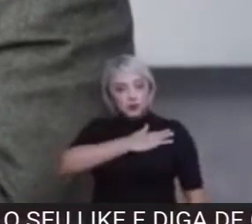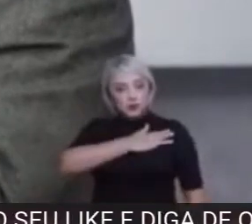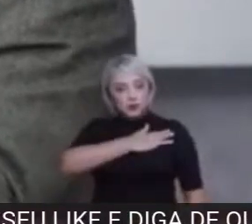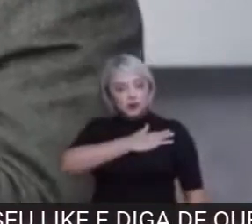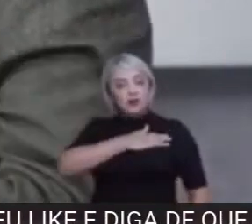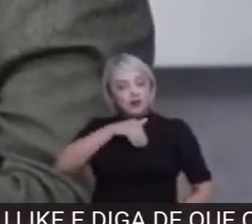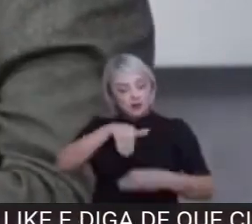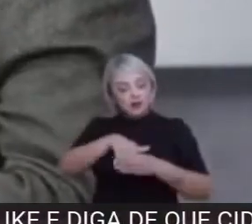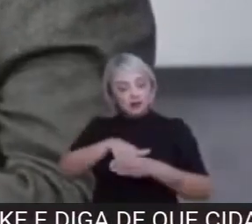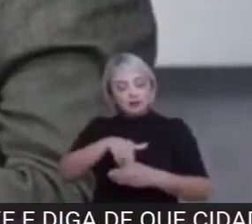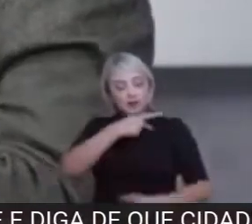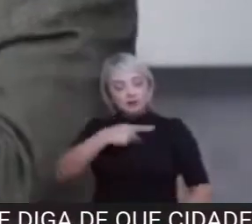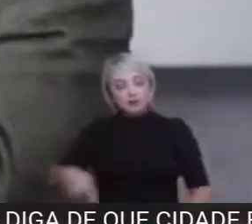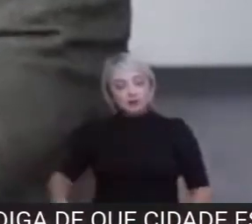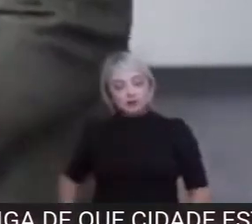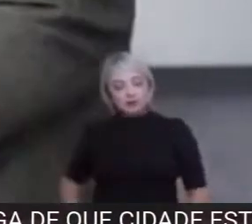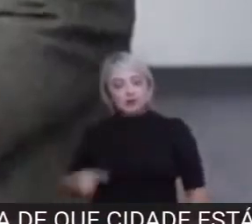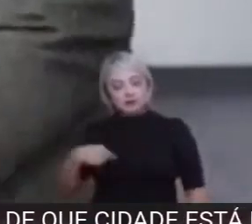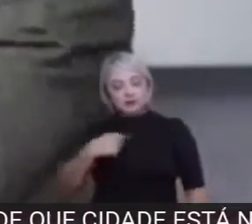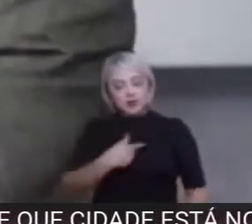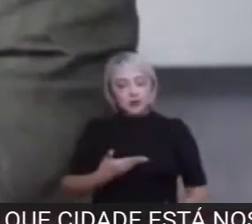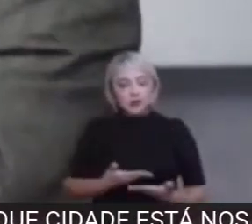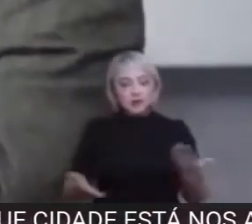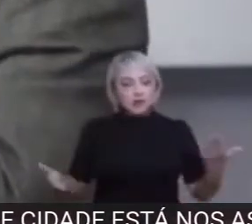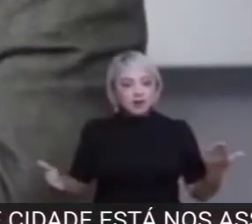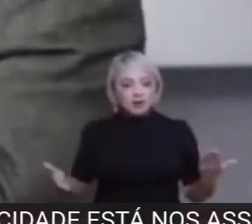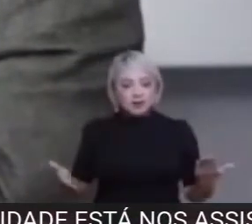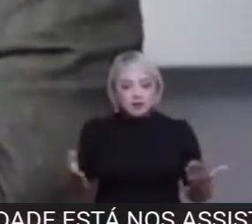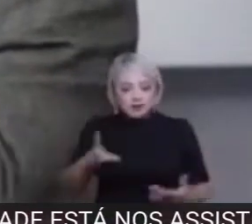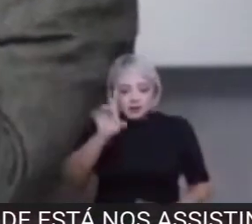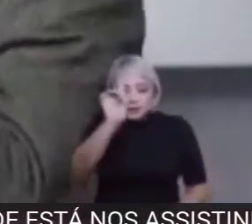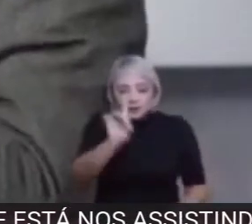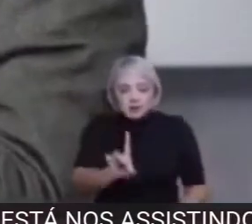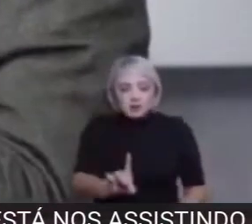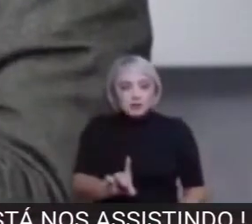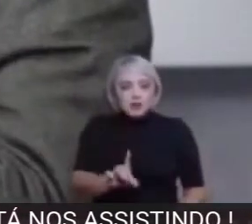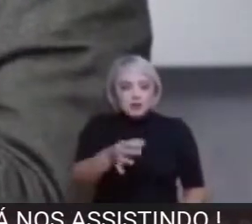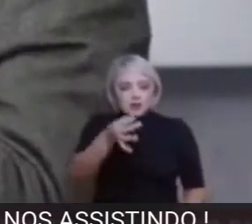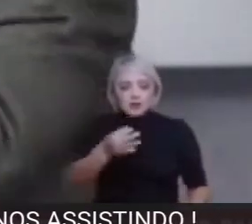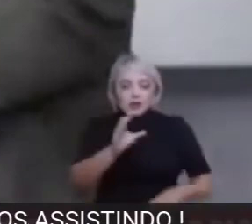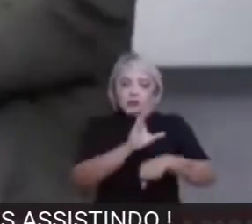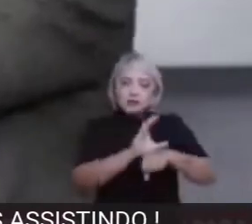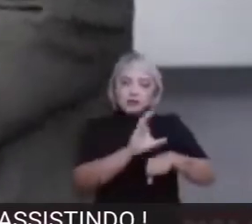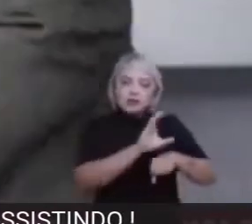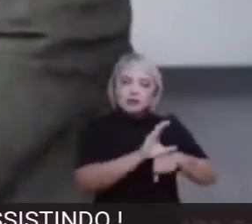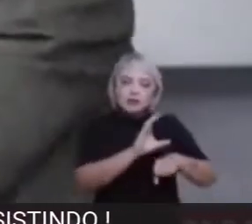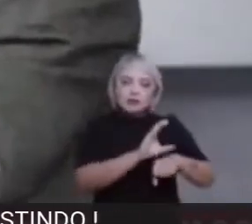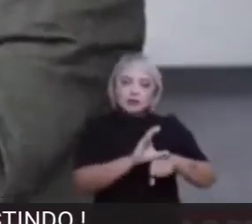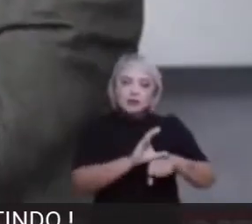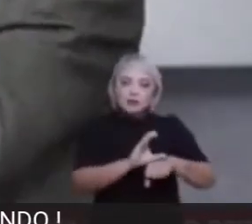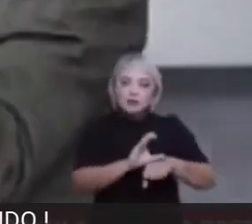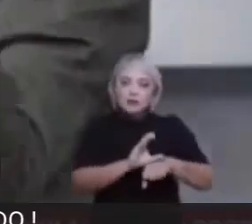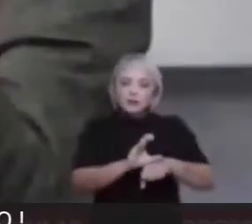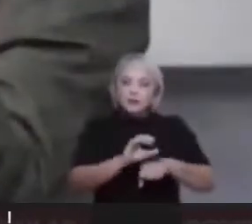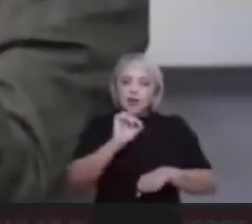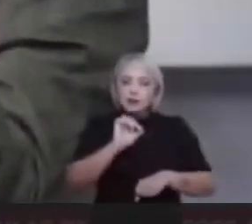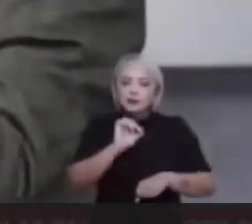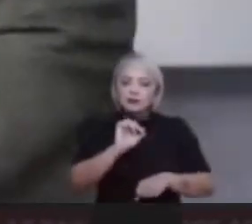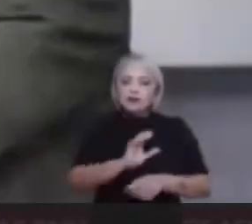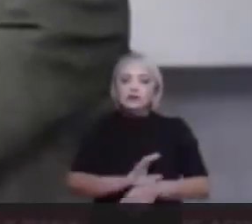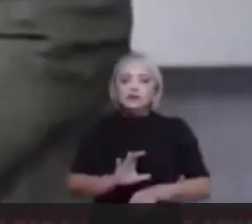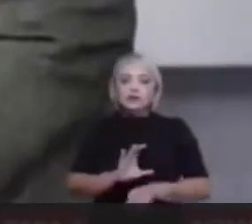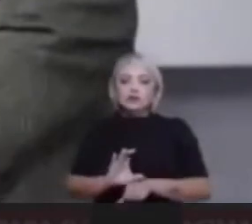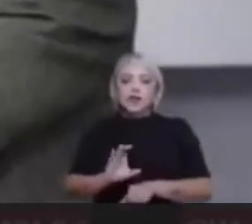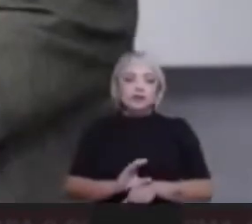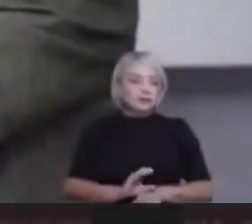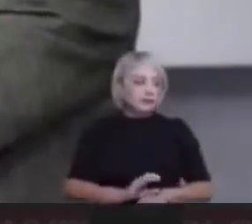Nós perdemos aquilo que era um direito líquido e certo na Constituição, que era o trânsito em julgado, está escrito na Constituição. Não estamos falando de